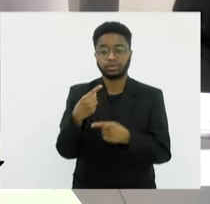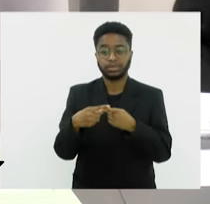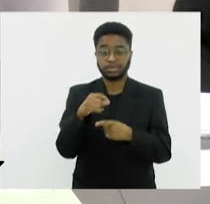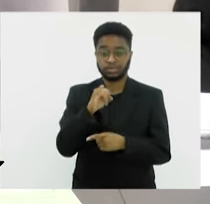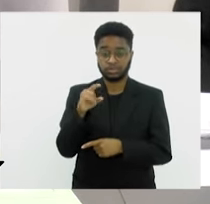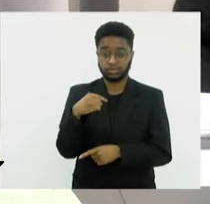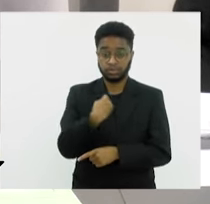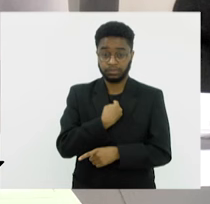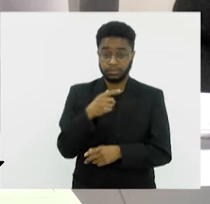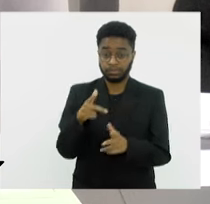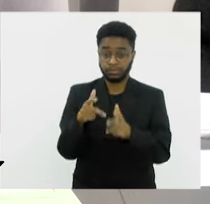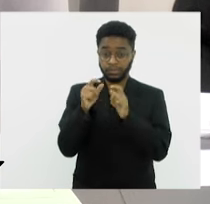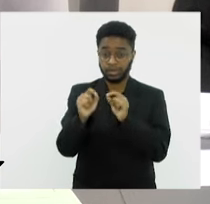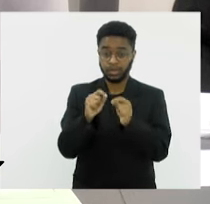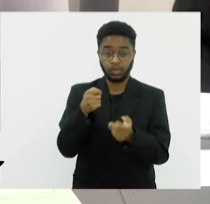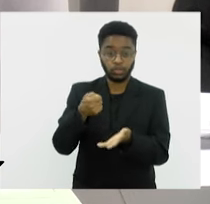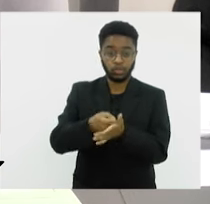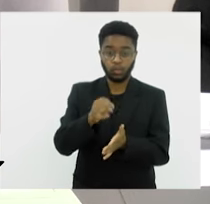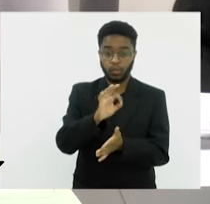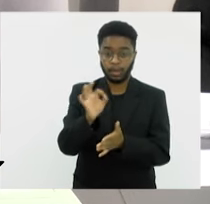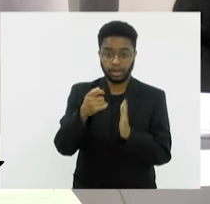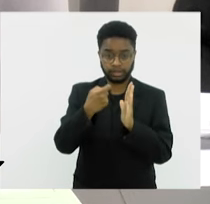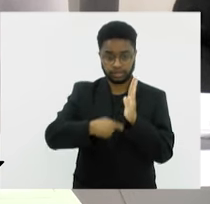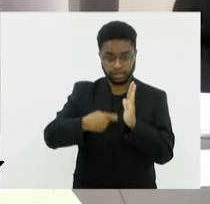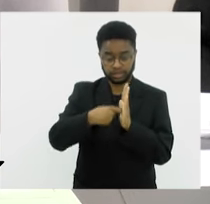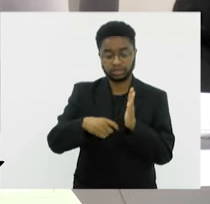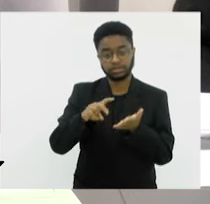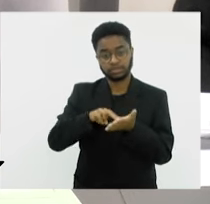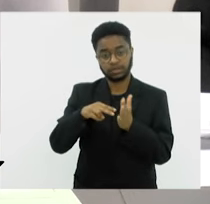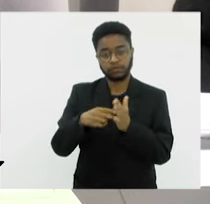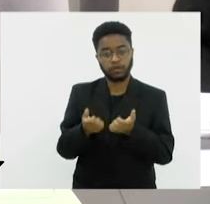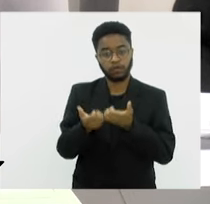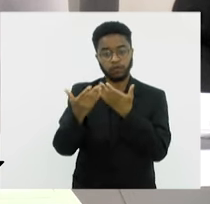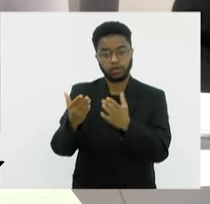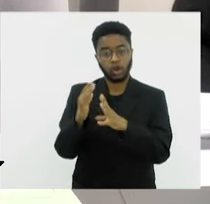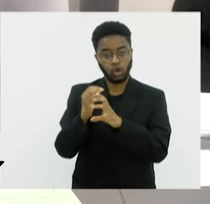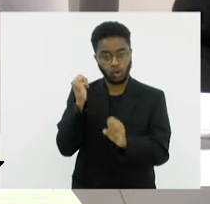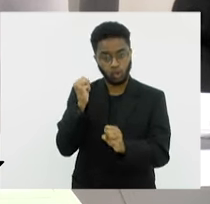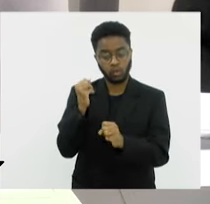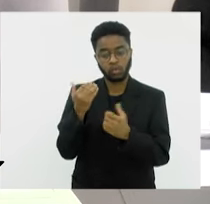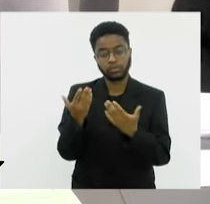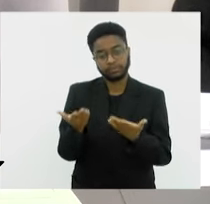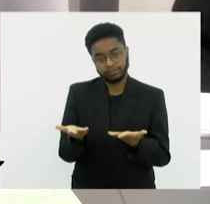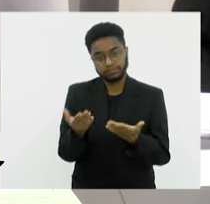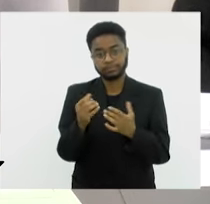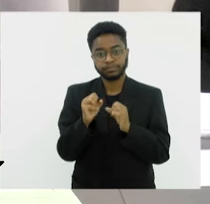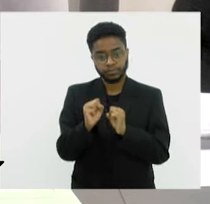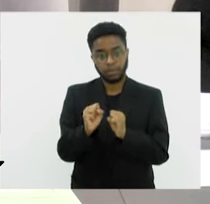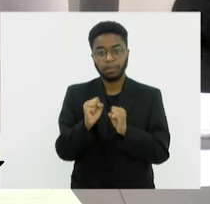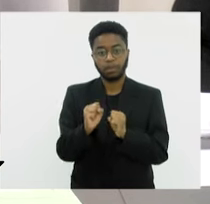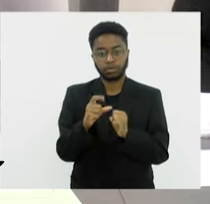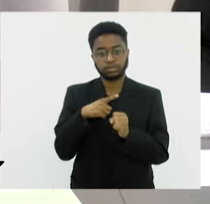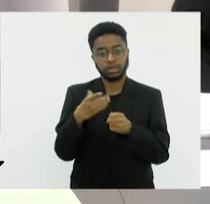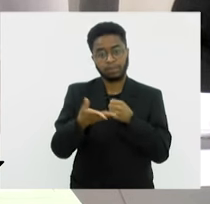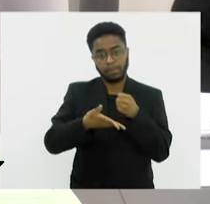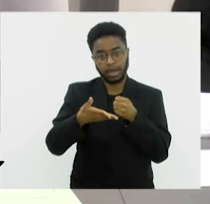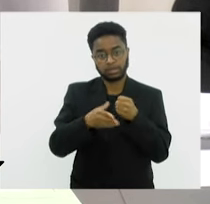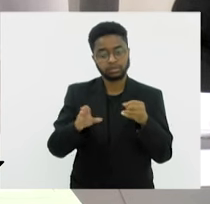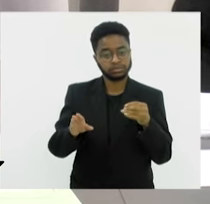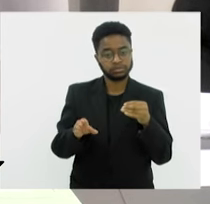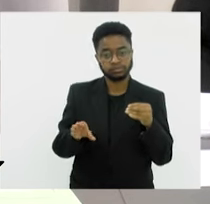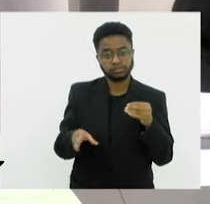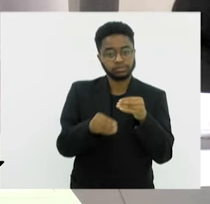que deixar de pagar a taxa é uma forma de auferir lucratividade, pode ser um motivo de embasamento para um voto